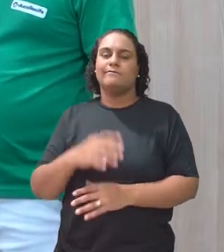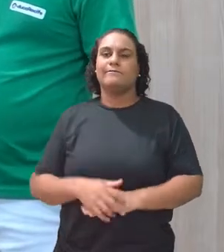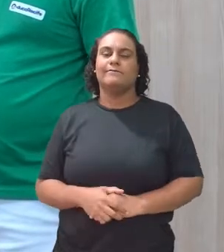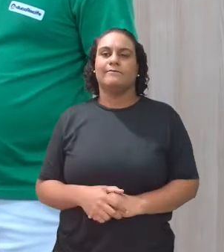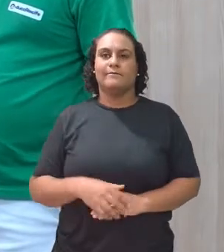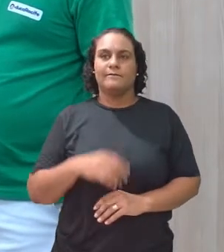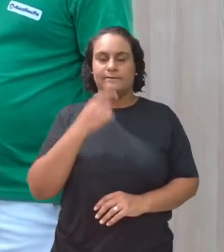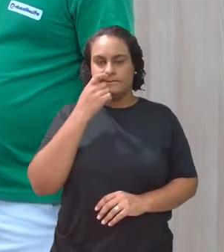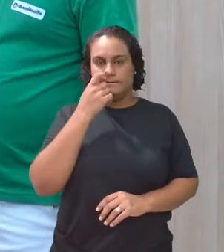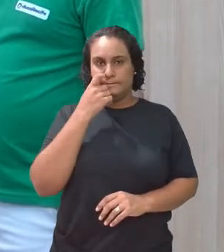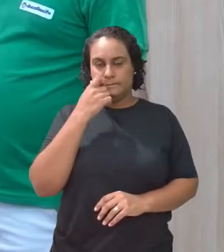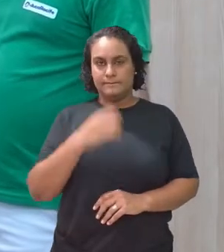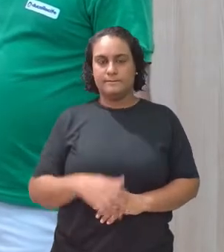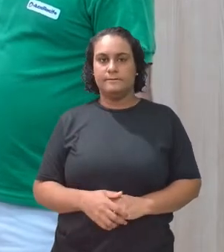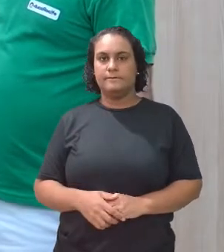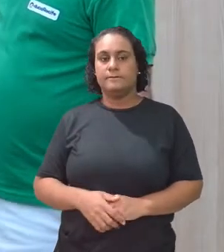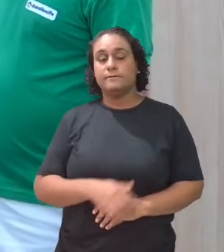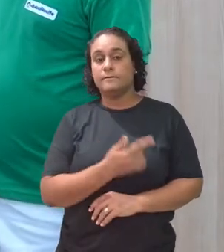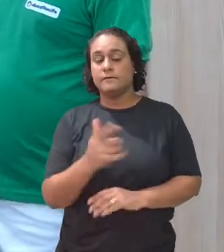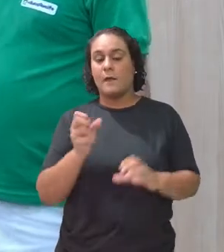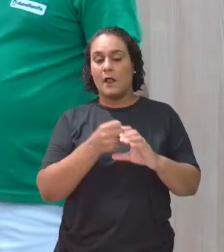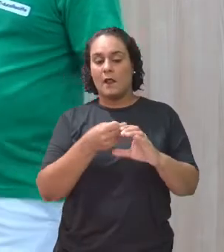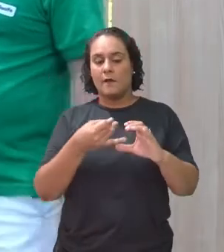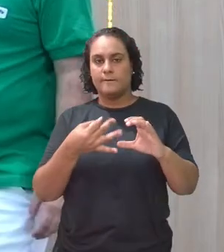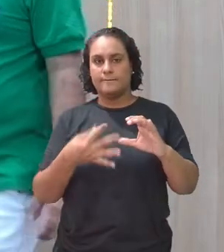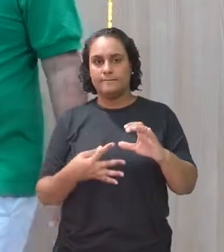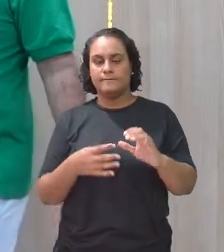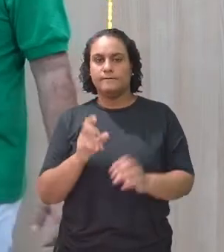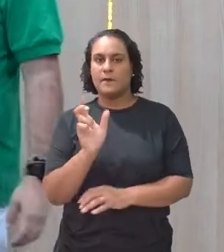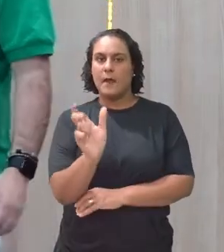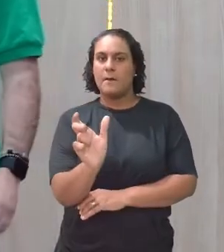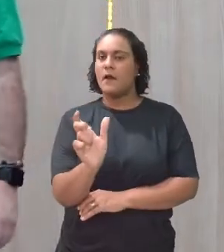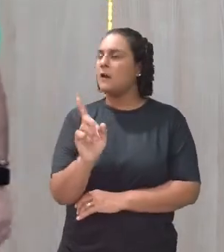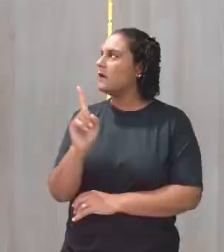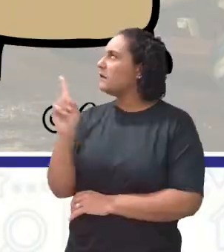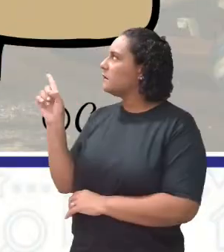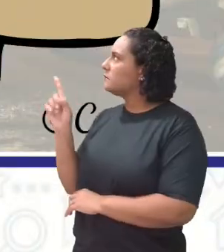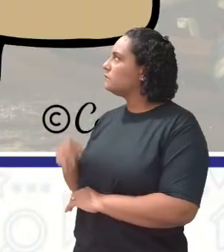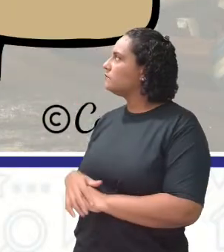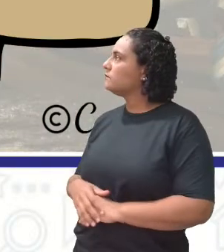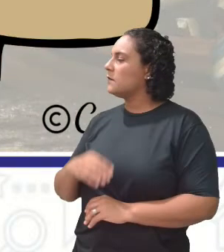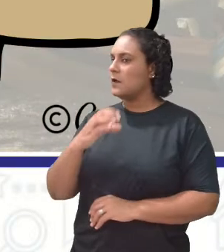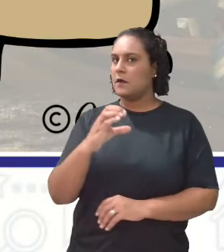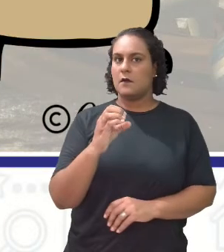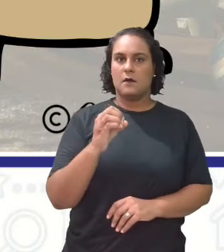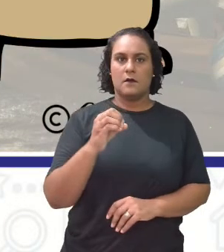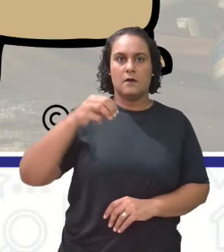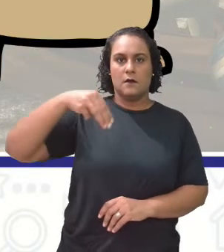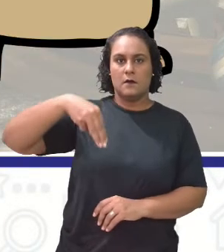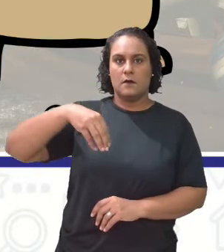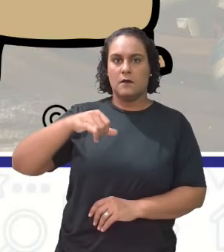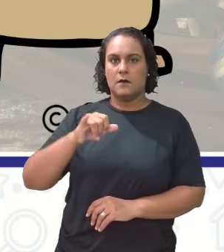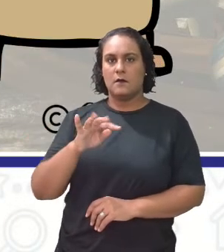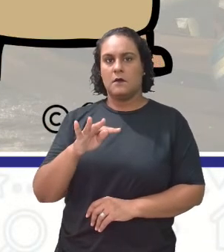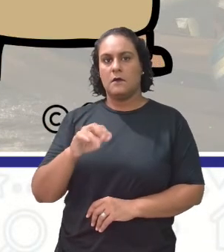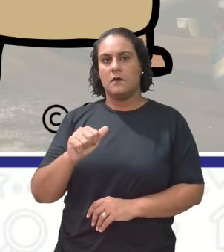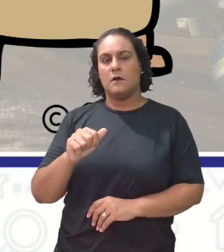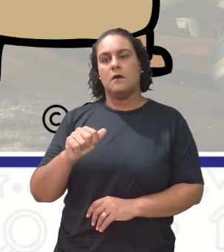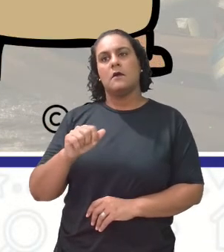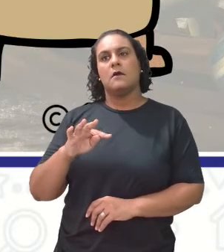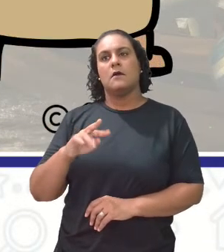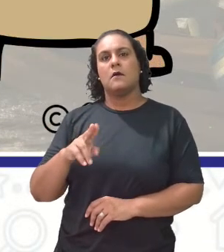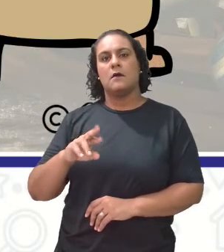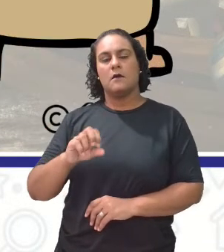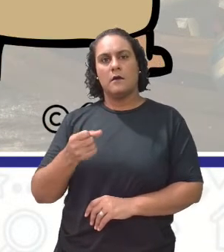ok? Outra característica, né, esse nome aqui, ó, o comitatus. O que era isso? O comitatus era